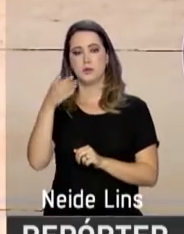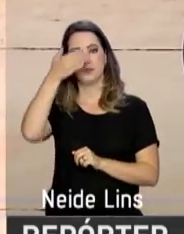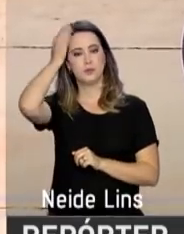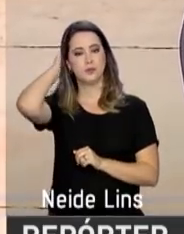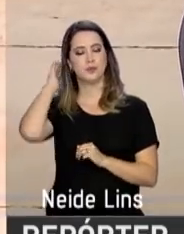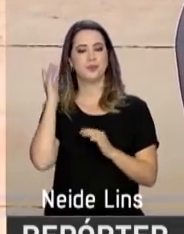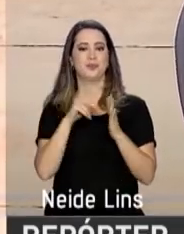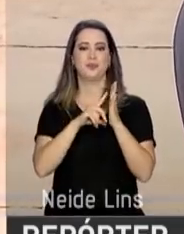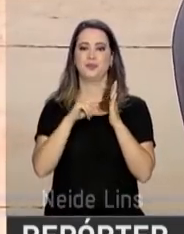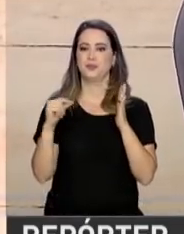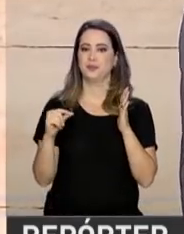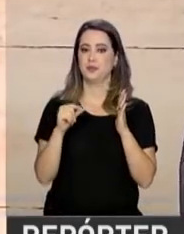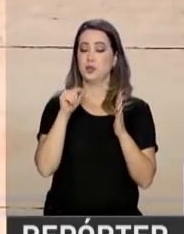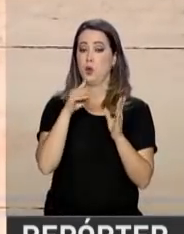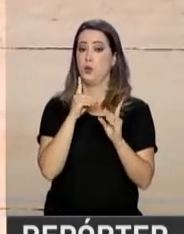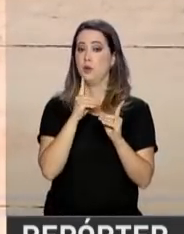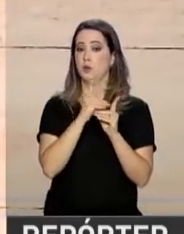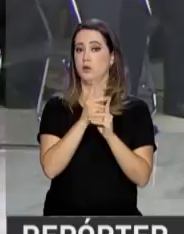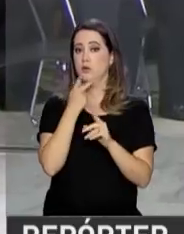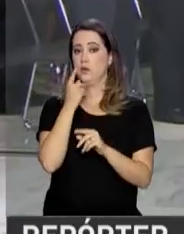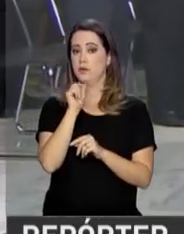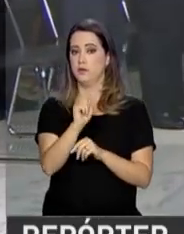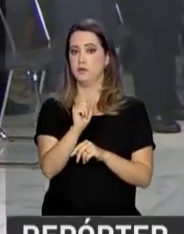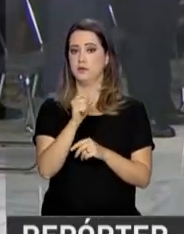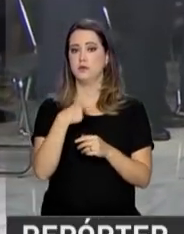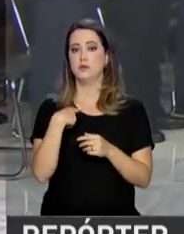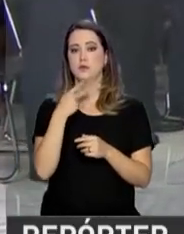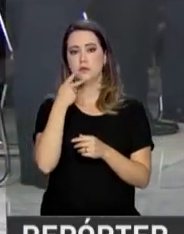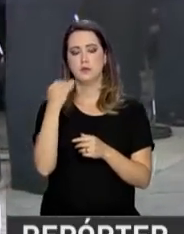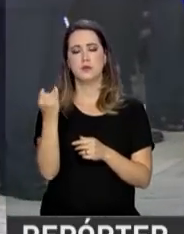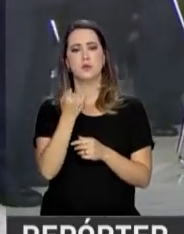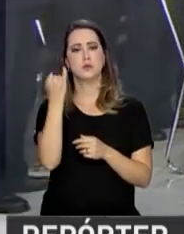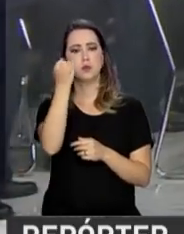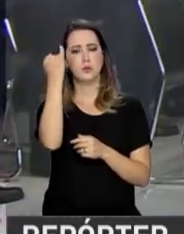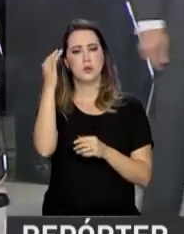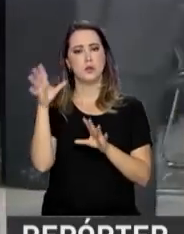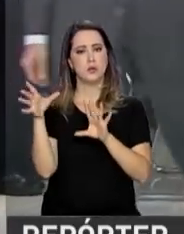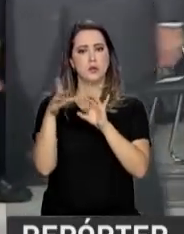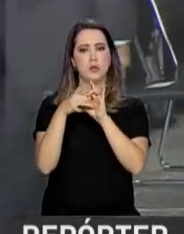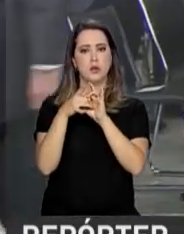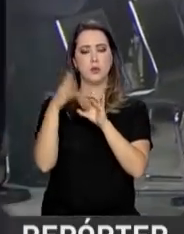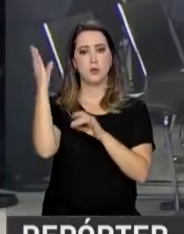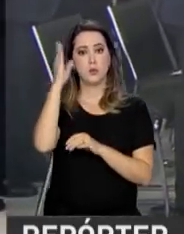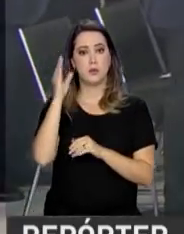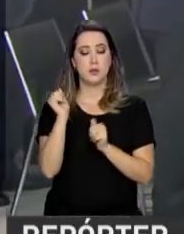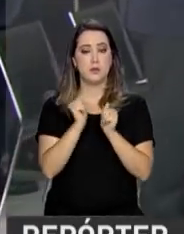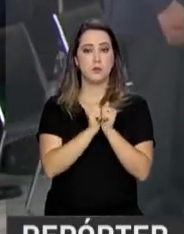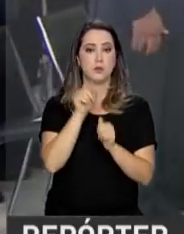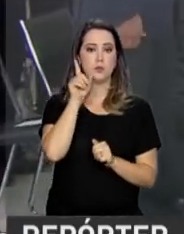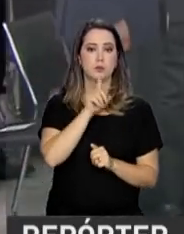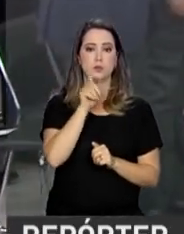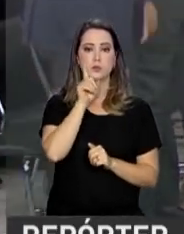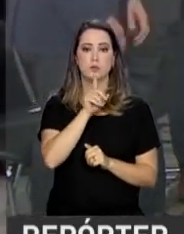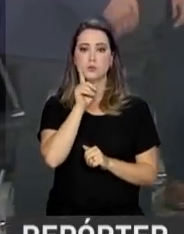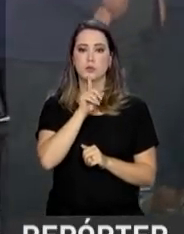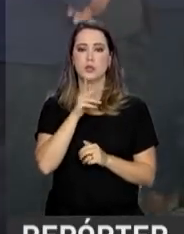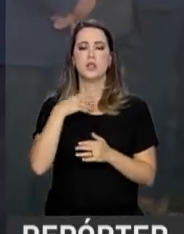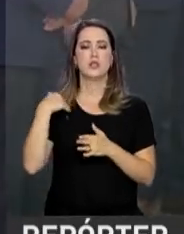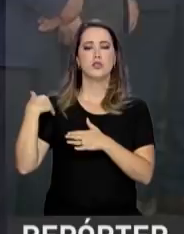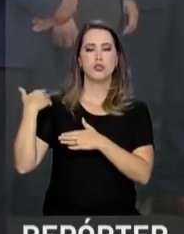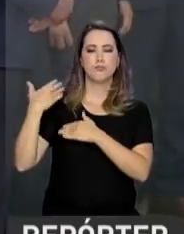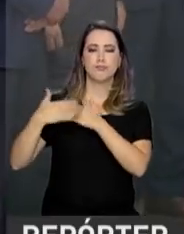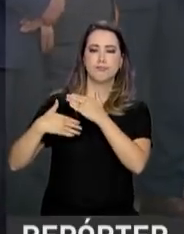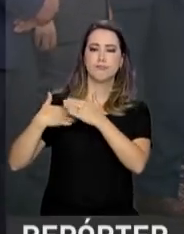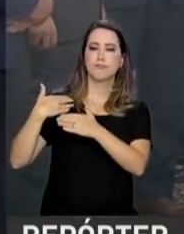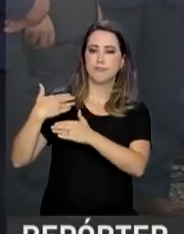palácio do planalto durante o encontro o vice presidente norte americano ressaltou a parceria entre brasil e estados unidos que atravessa